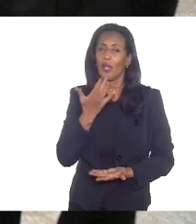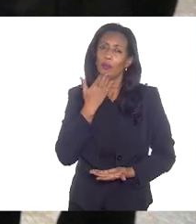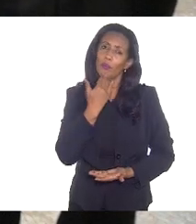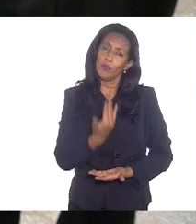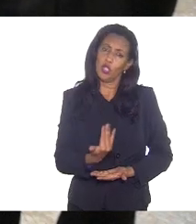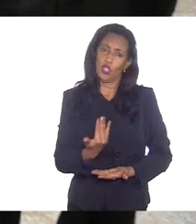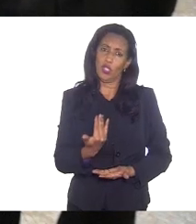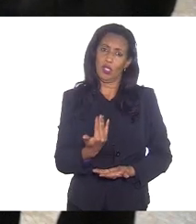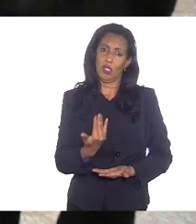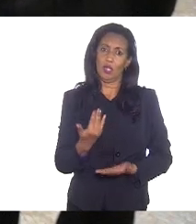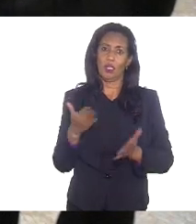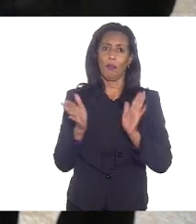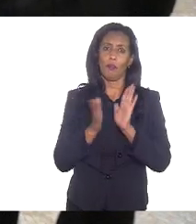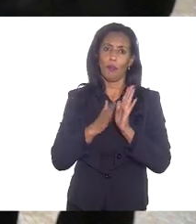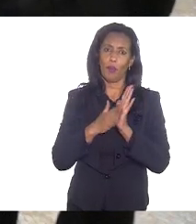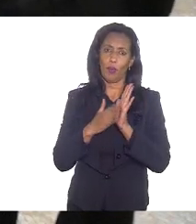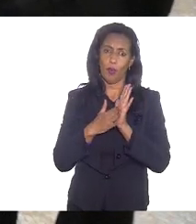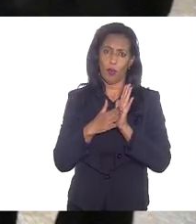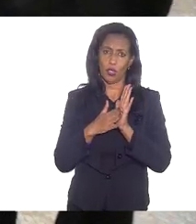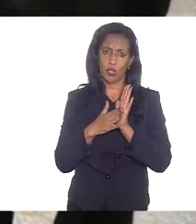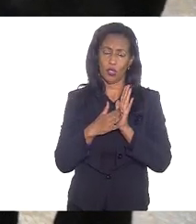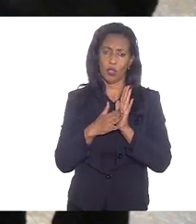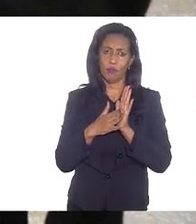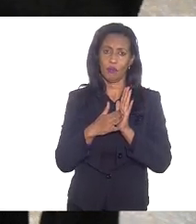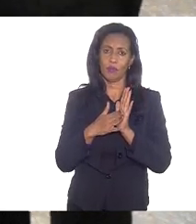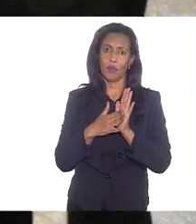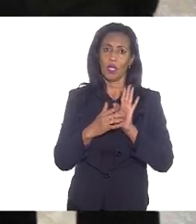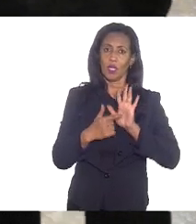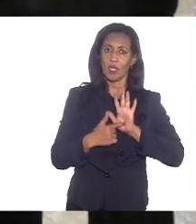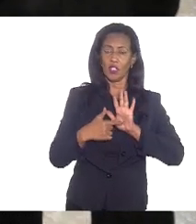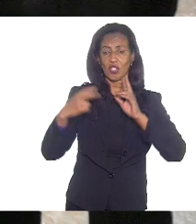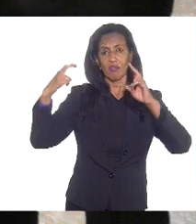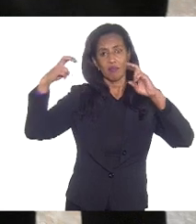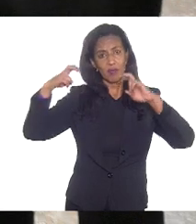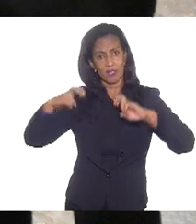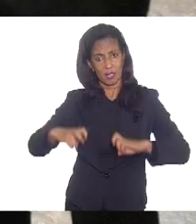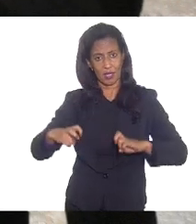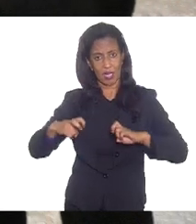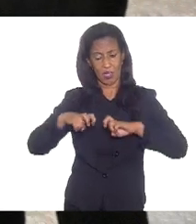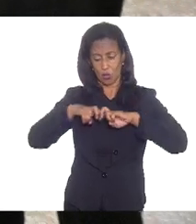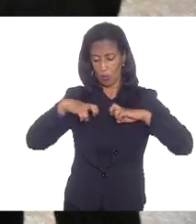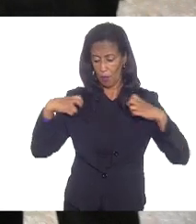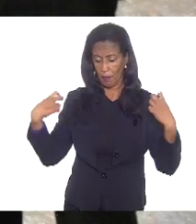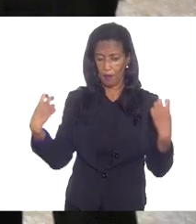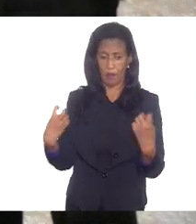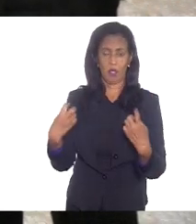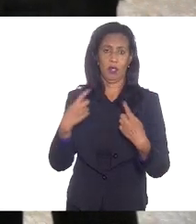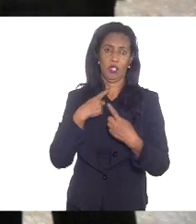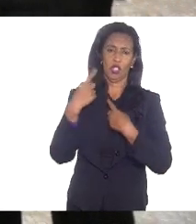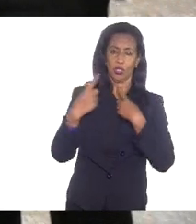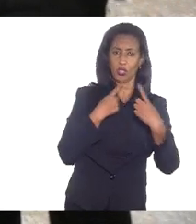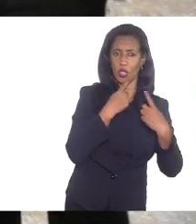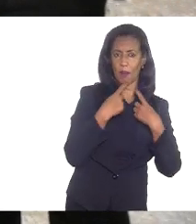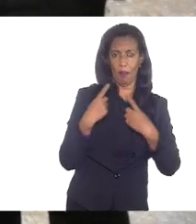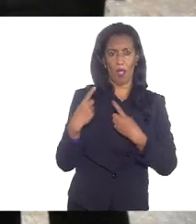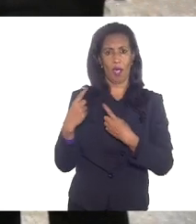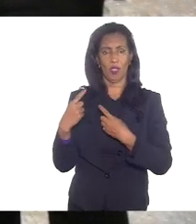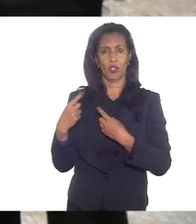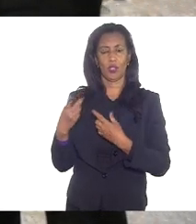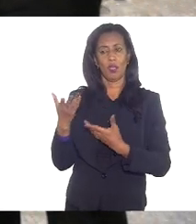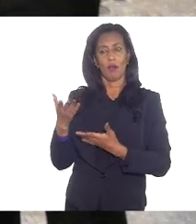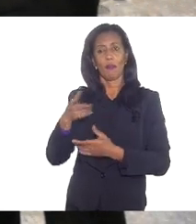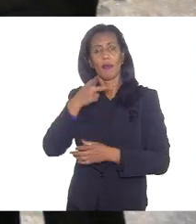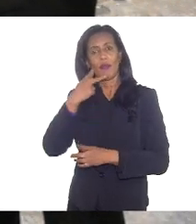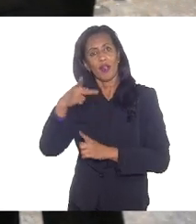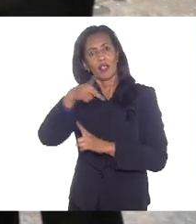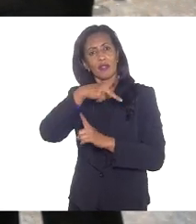na proposta de que nós apresentássemos e sentássemos numa mesa de debate para tratar esta questão